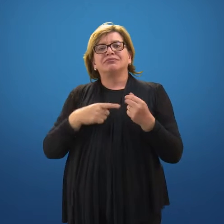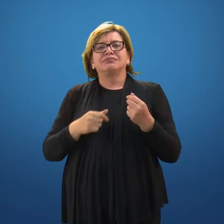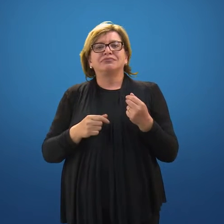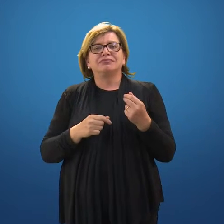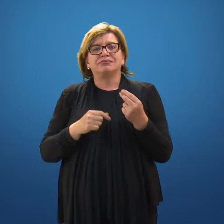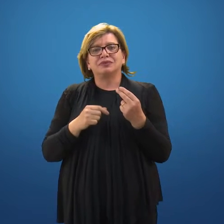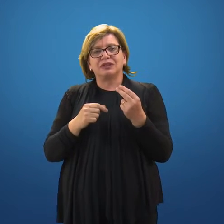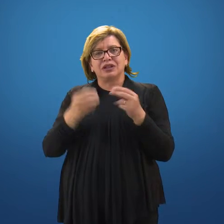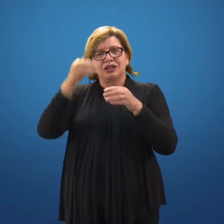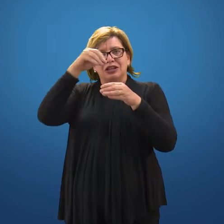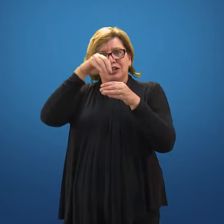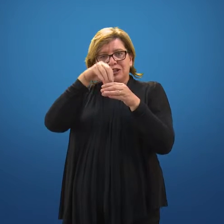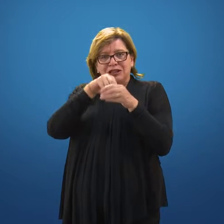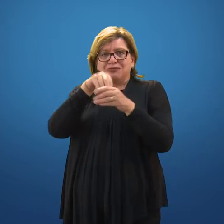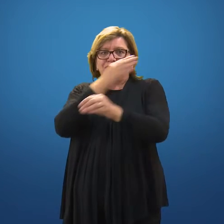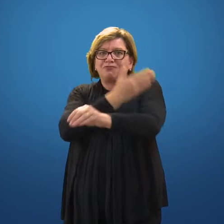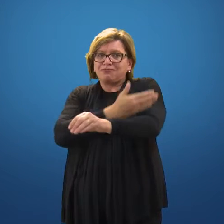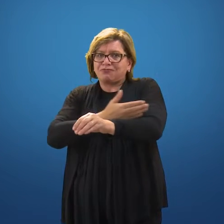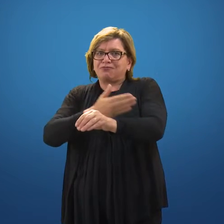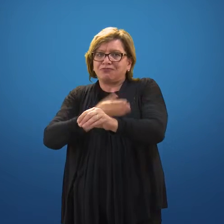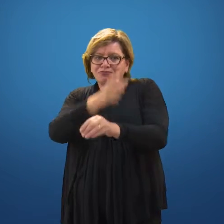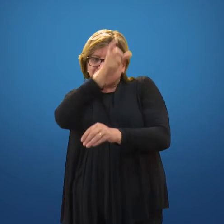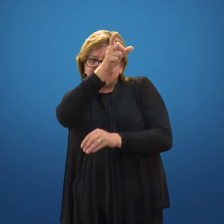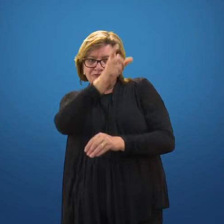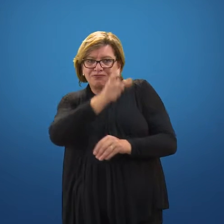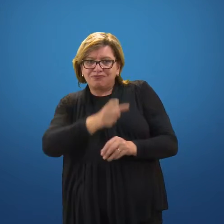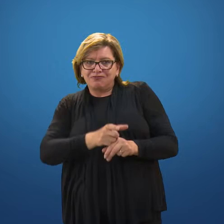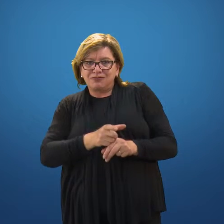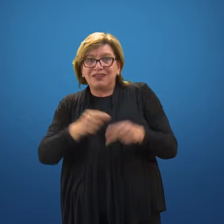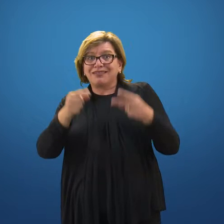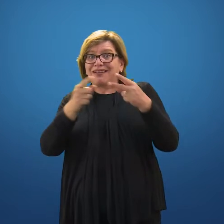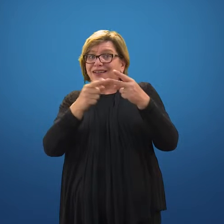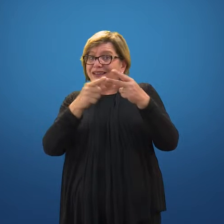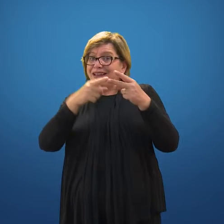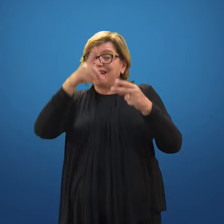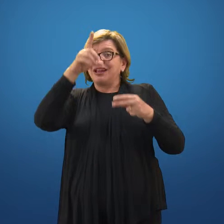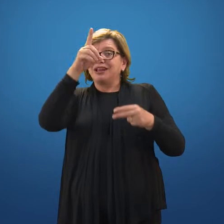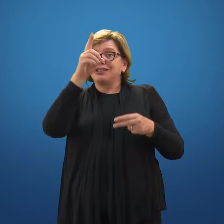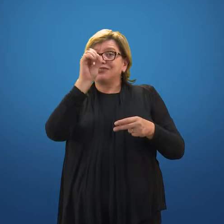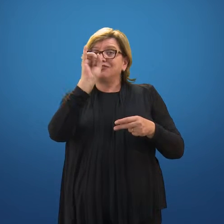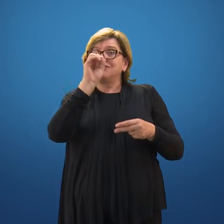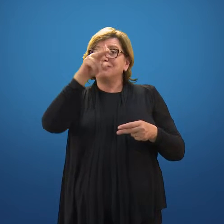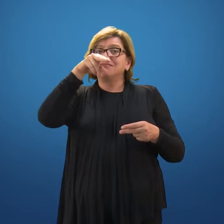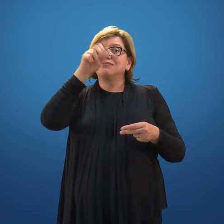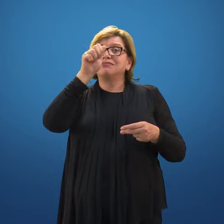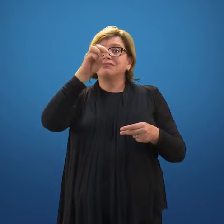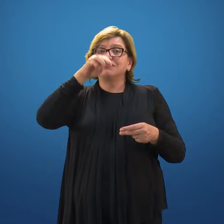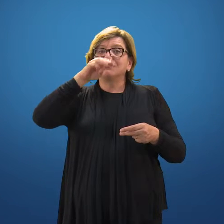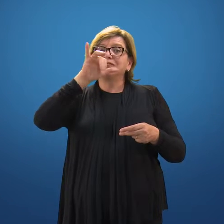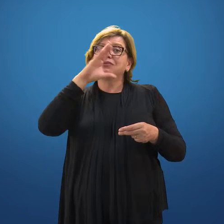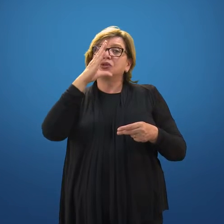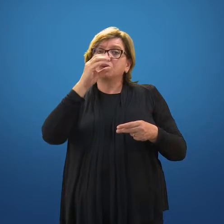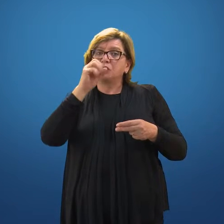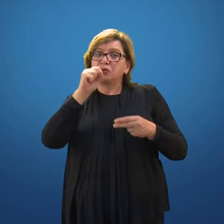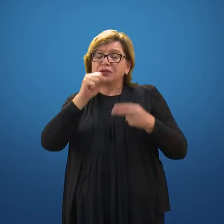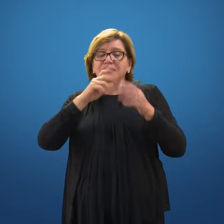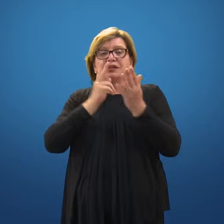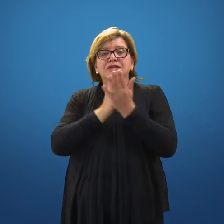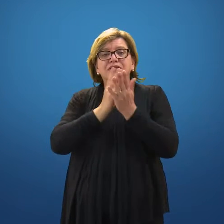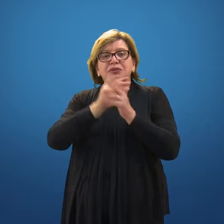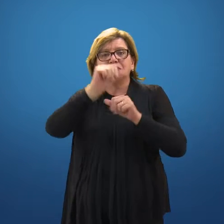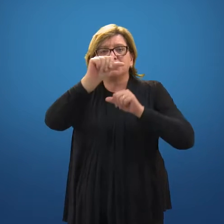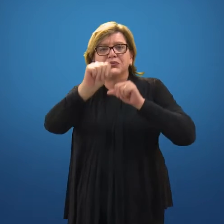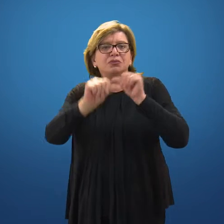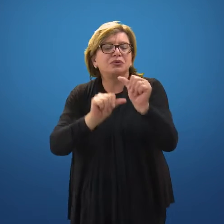ou seja, dentro do comportamento dos indivíduos, aspectos dinâmicos, que mudam com muita facilidade. Se a gente pegar o exemplo